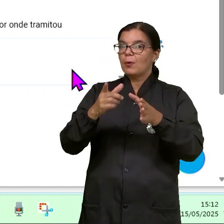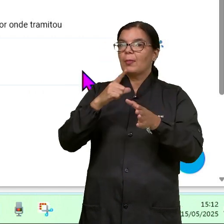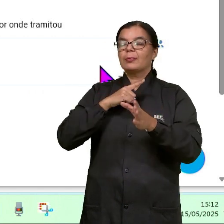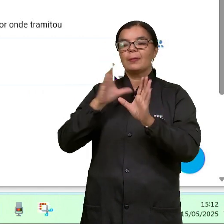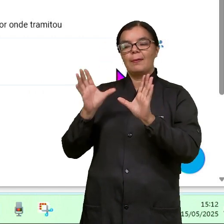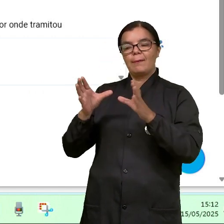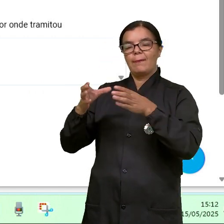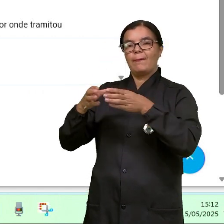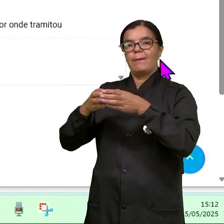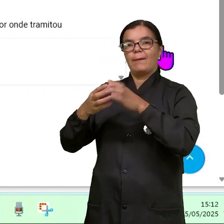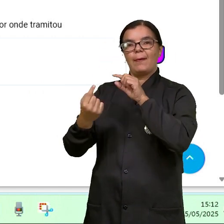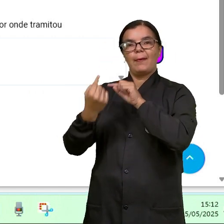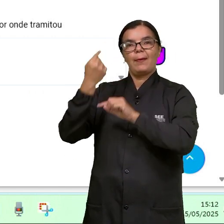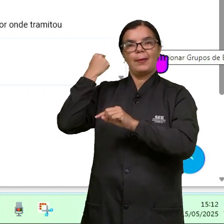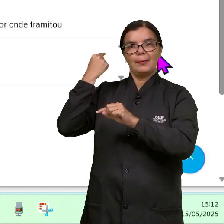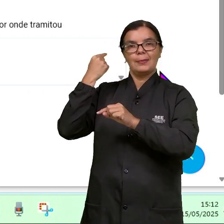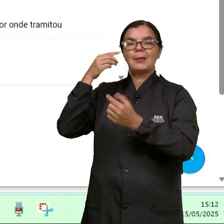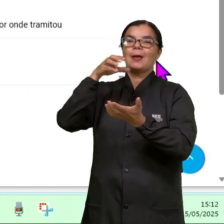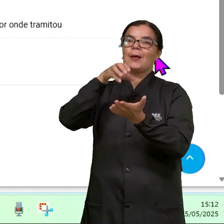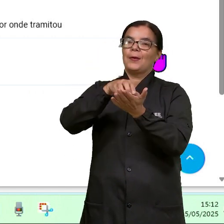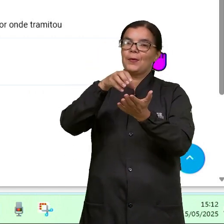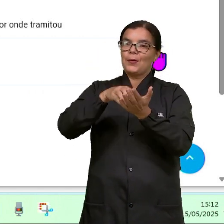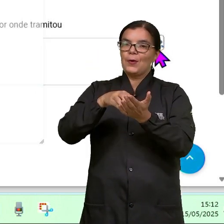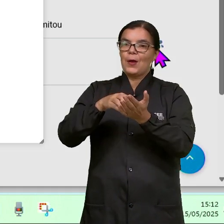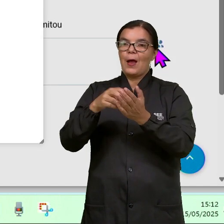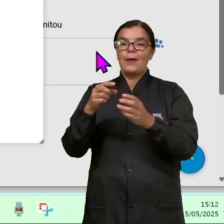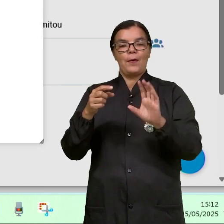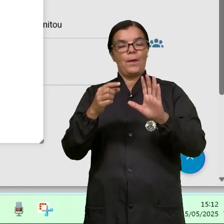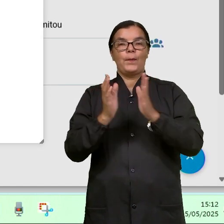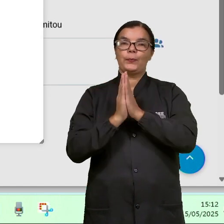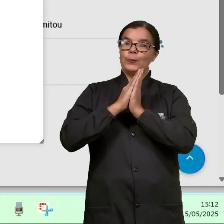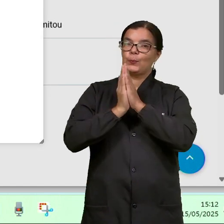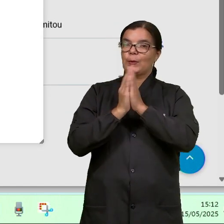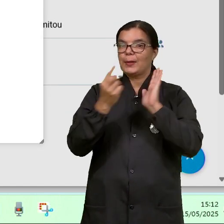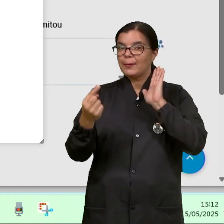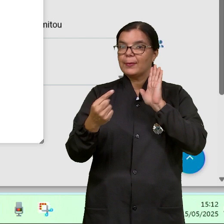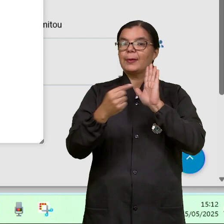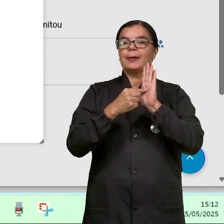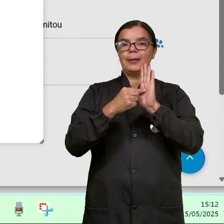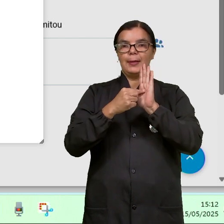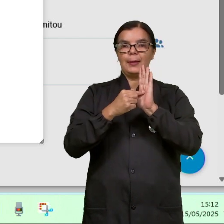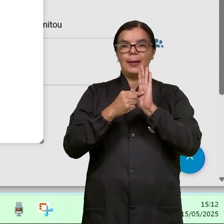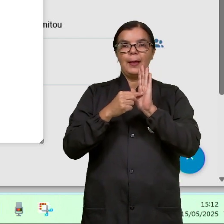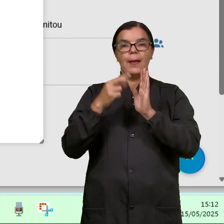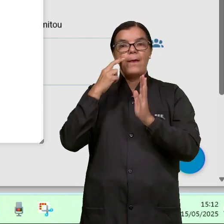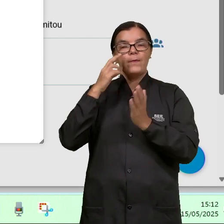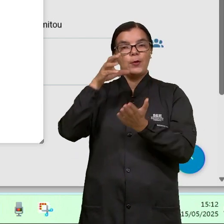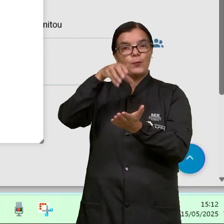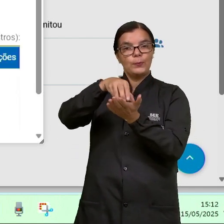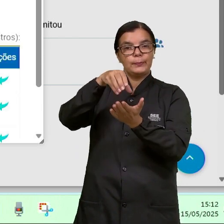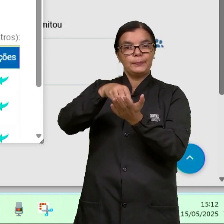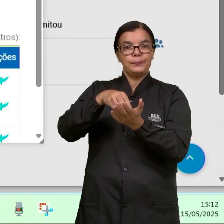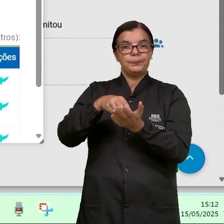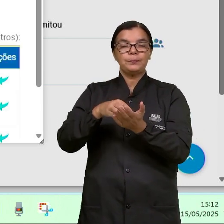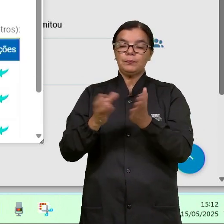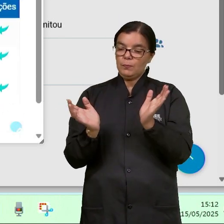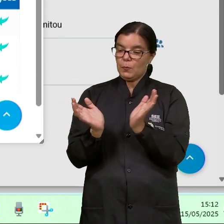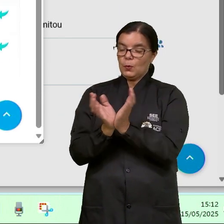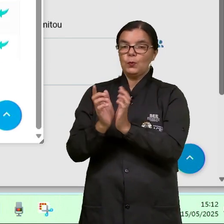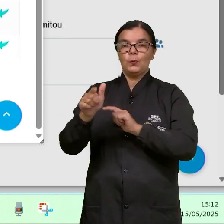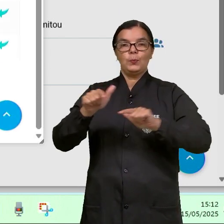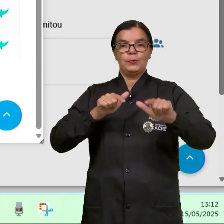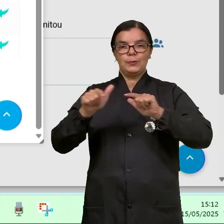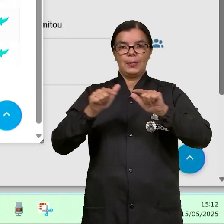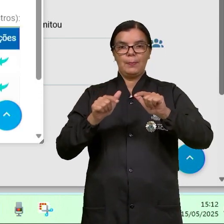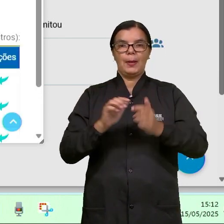lá atrás. Eu vou vir aqui de novo nos bonequinhos, ó, clique em unidade, grupo de trabalho. Aí